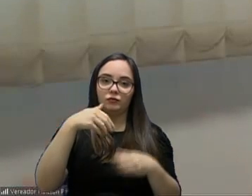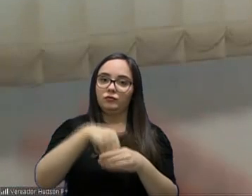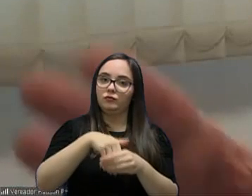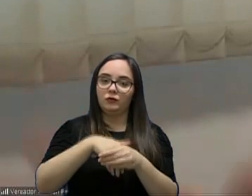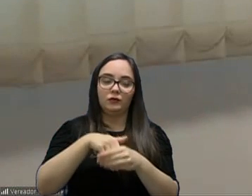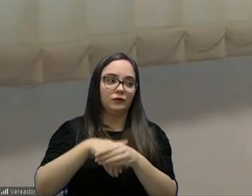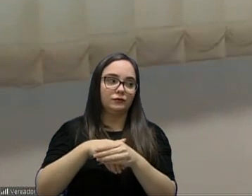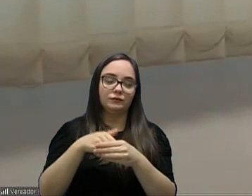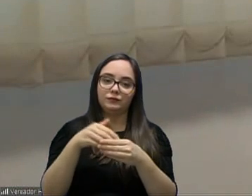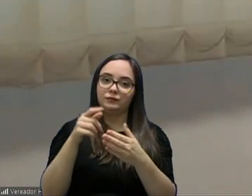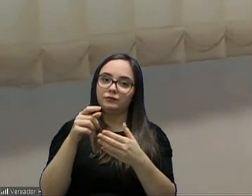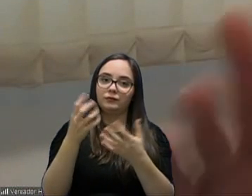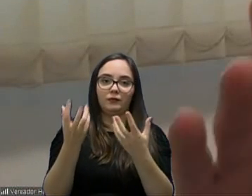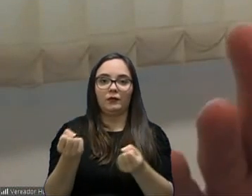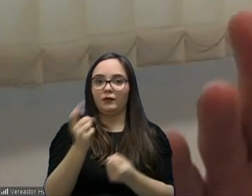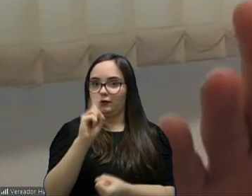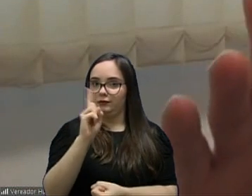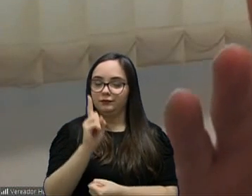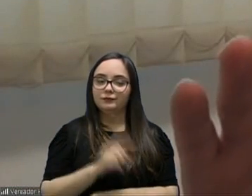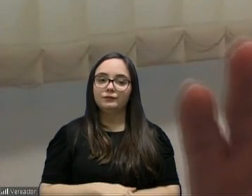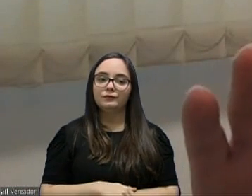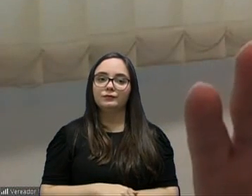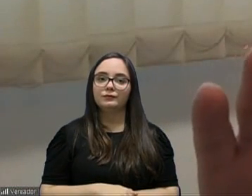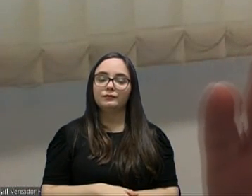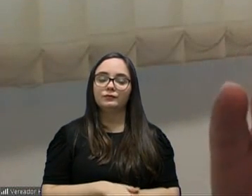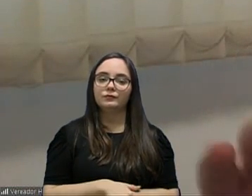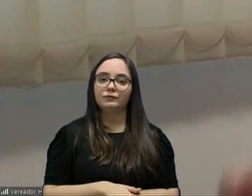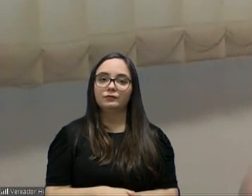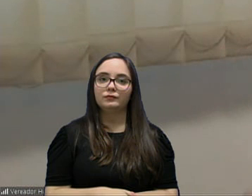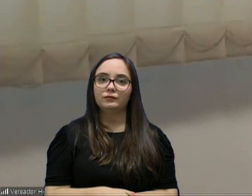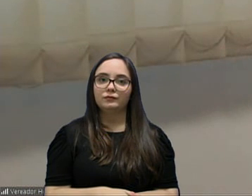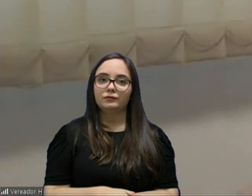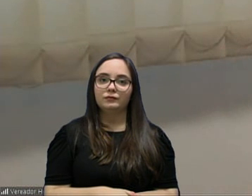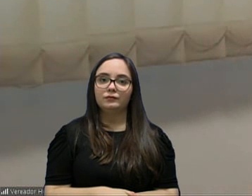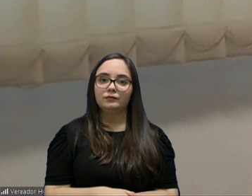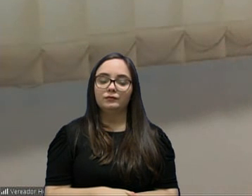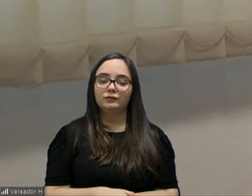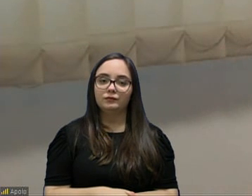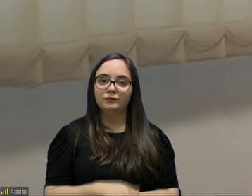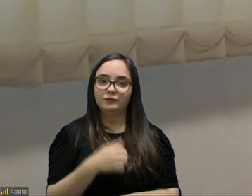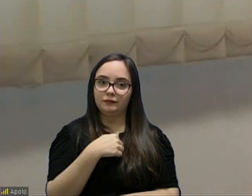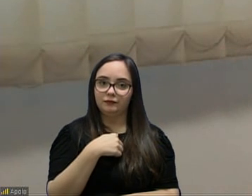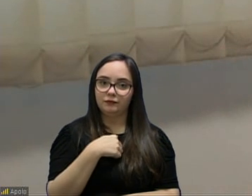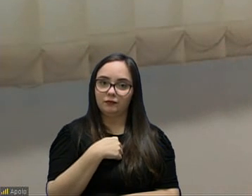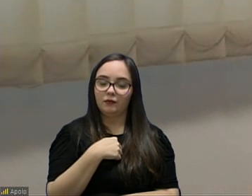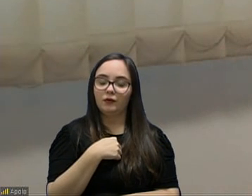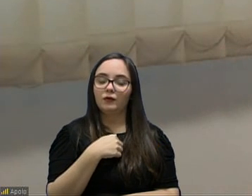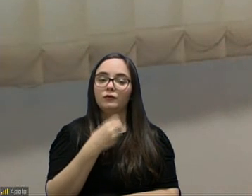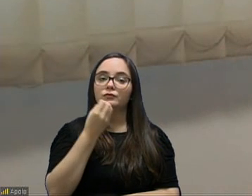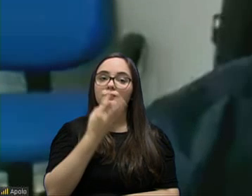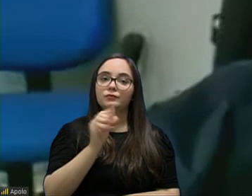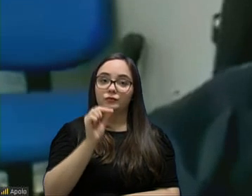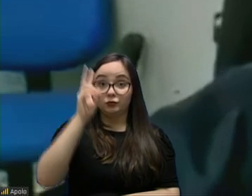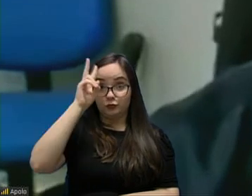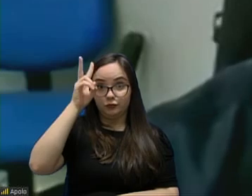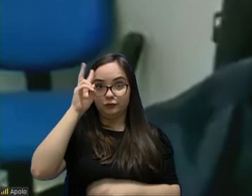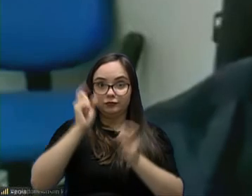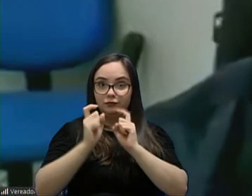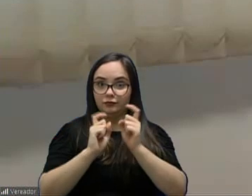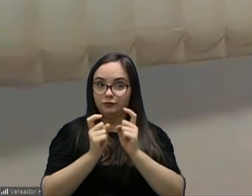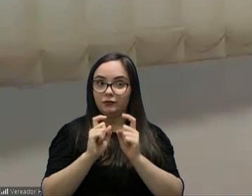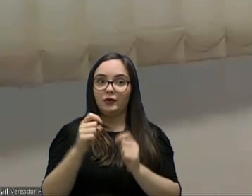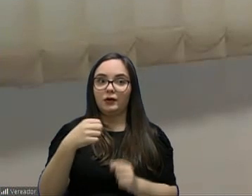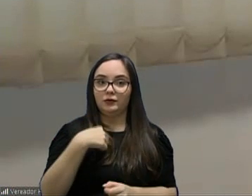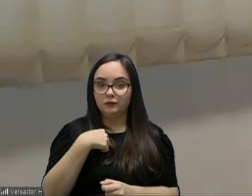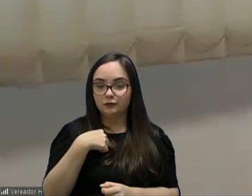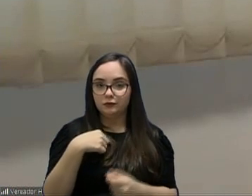Dini, só o seguinte, eu gostaria, presidente Dini, que na reunião de segunda-feira, a qual participou